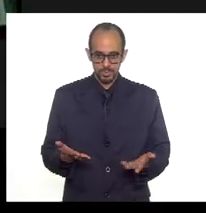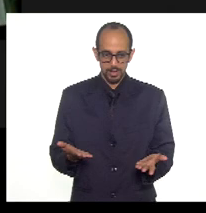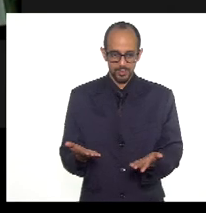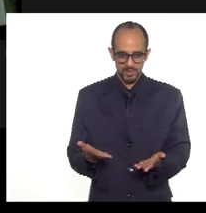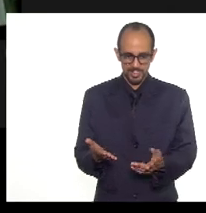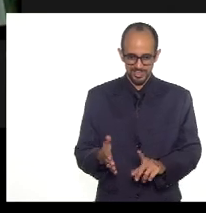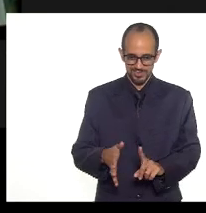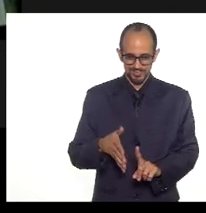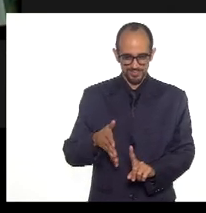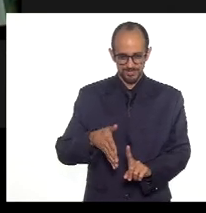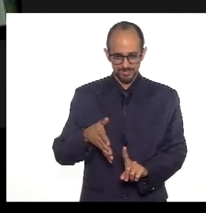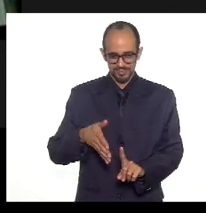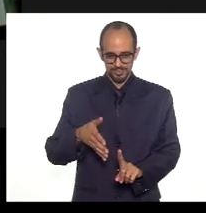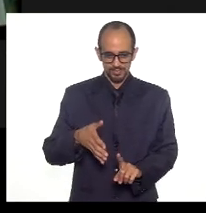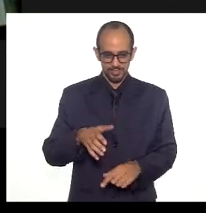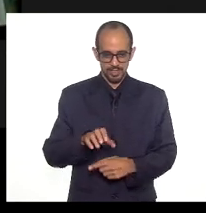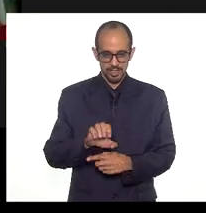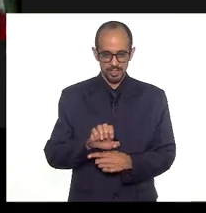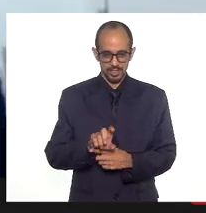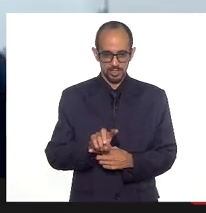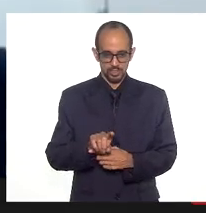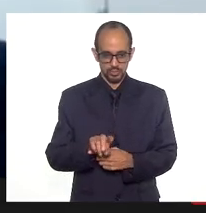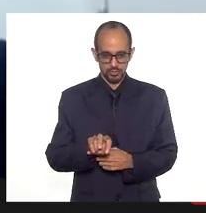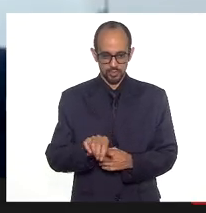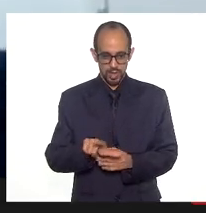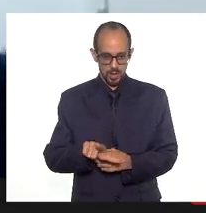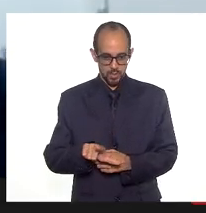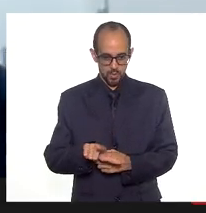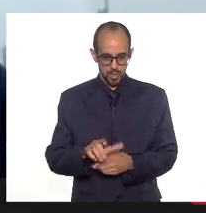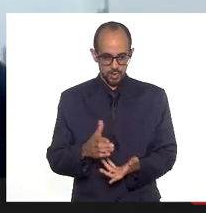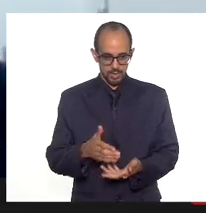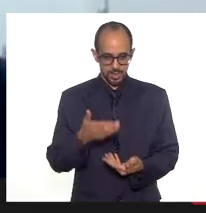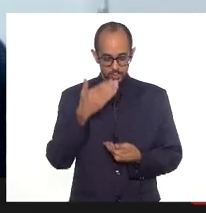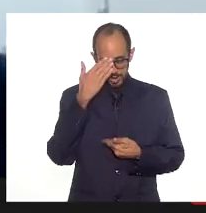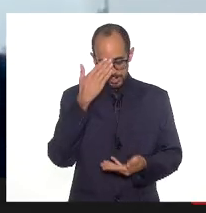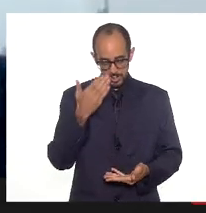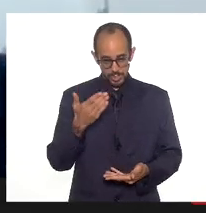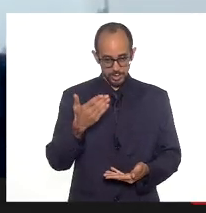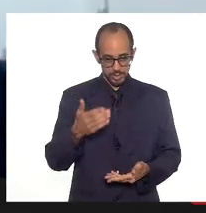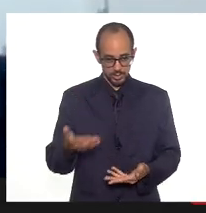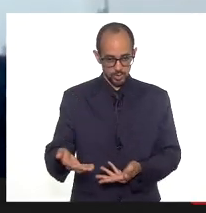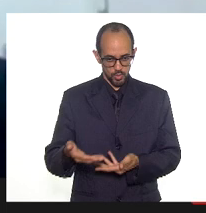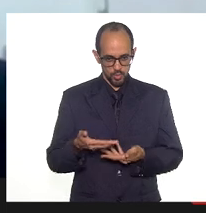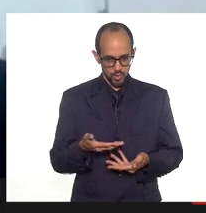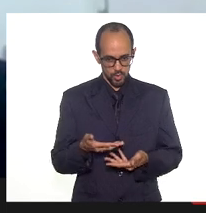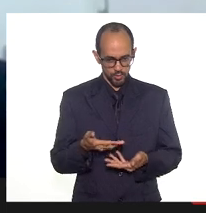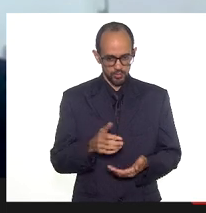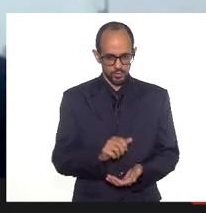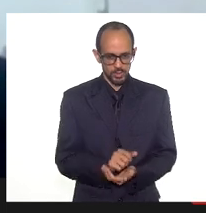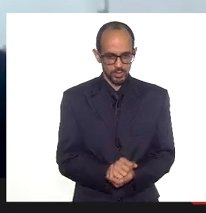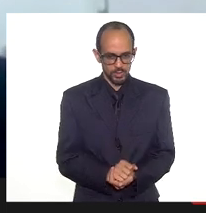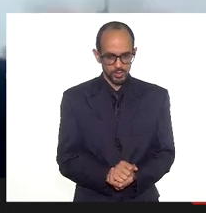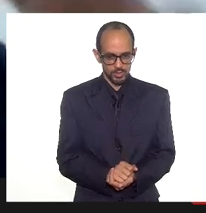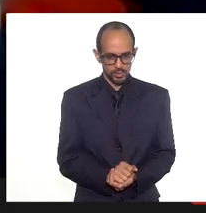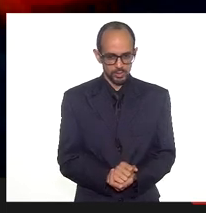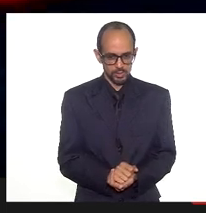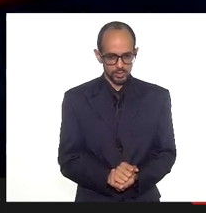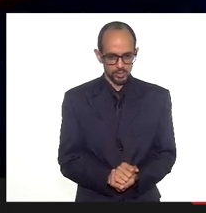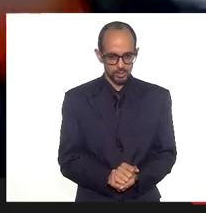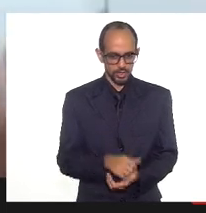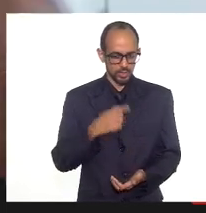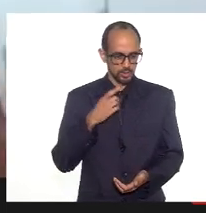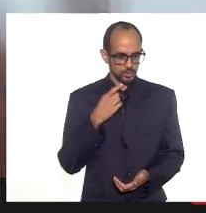Obrigado, deputado. Primeiramente, quero agradecer aí o convite novamente, né? E prometo não me estender muito, apesar de ter escutado vários temas